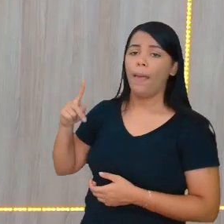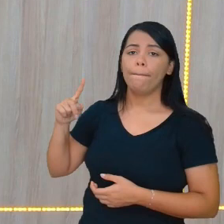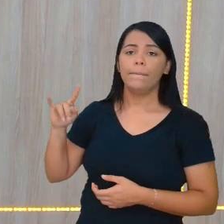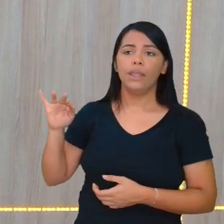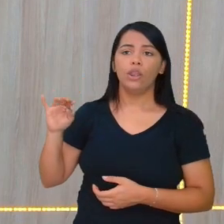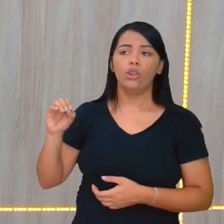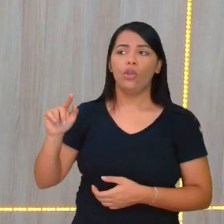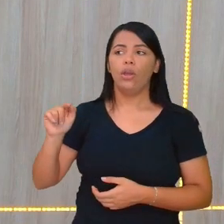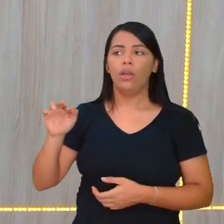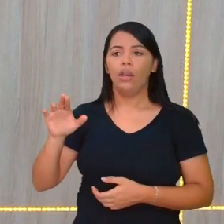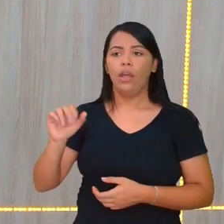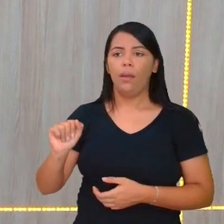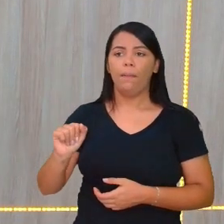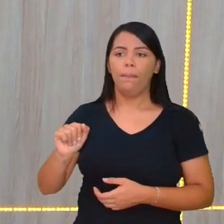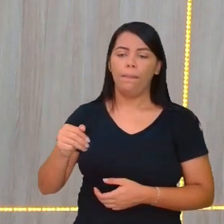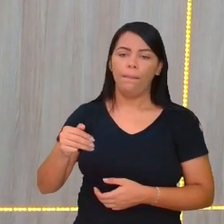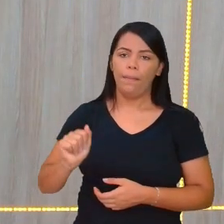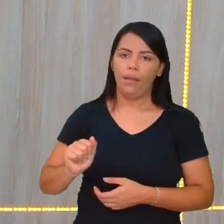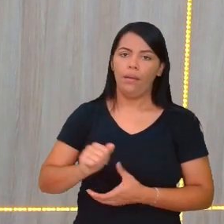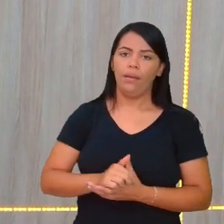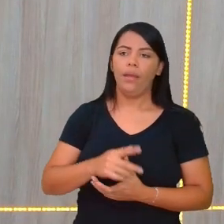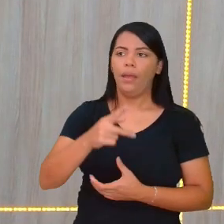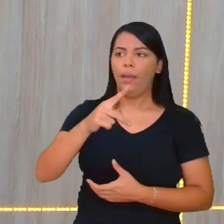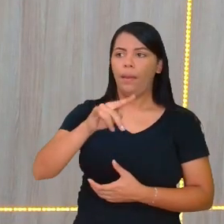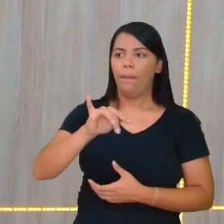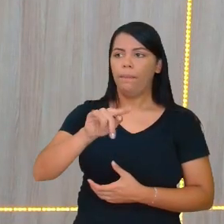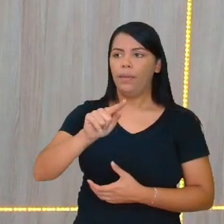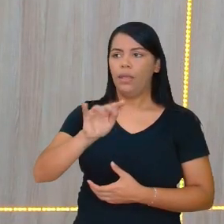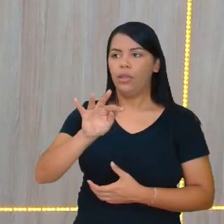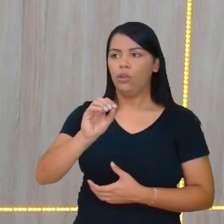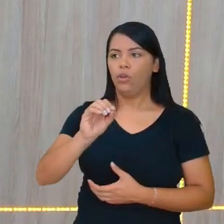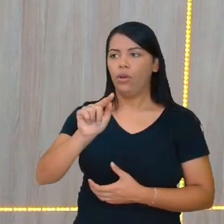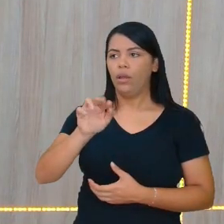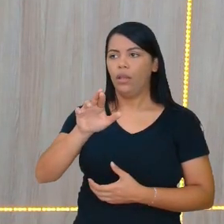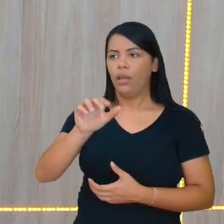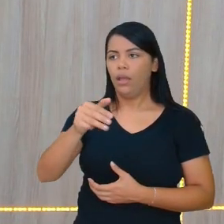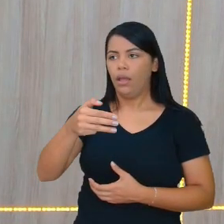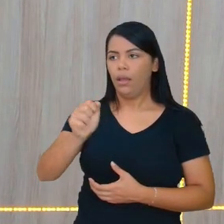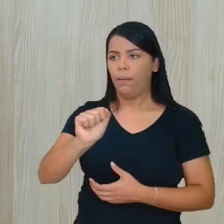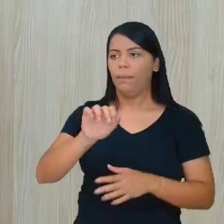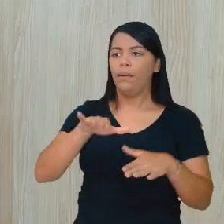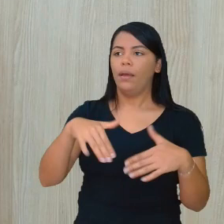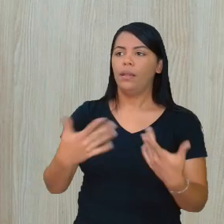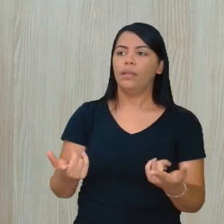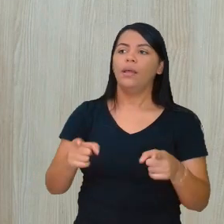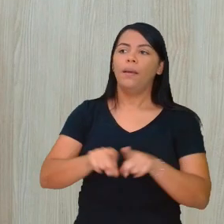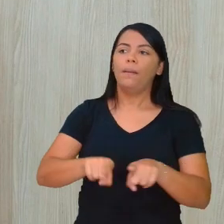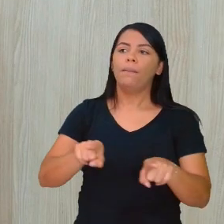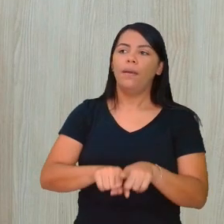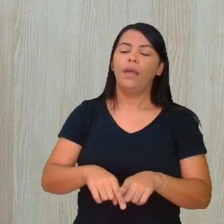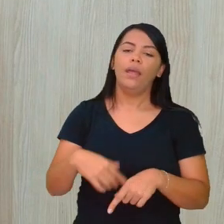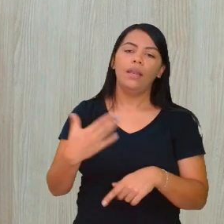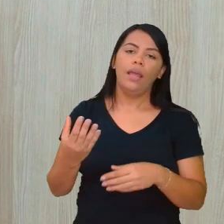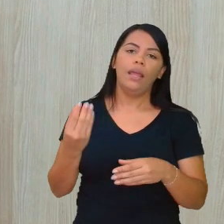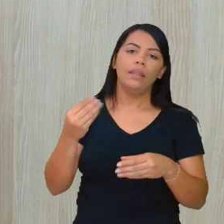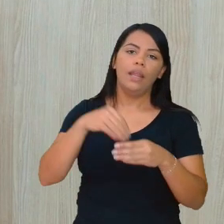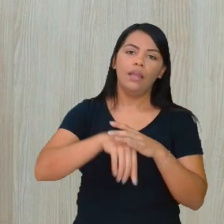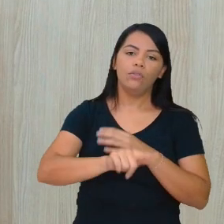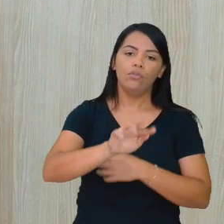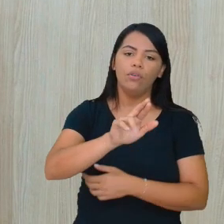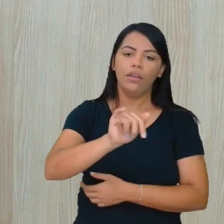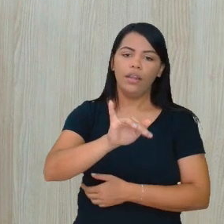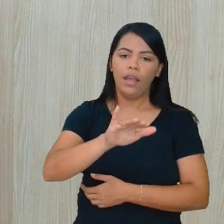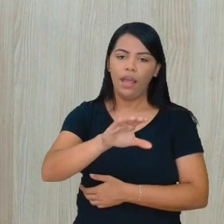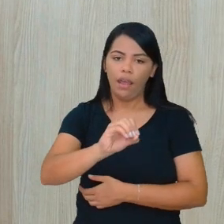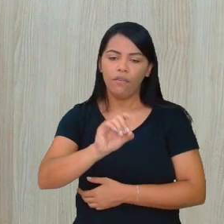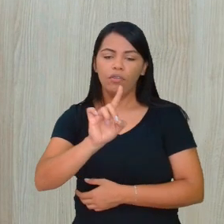gráfico, pictograma, e no gráfico, pictográfico. Não deixa de ser uma tabela, gente, é uma tabela. Só que tem um nomezinho